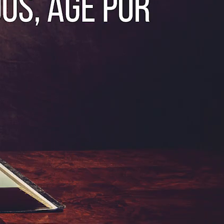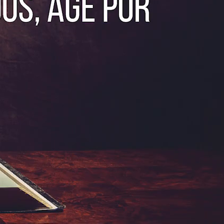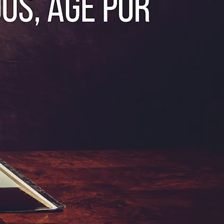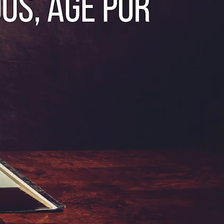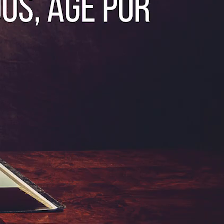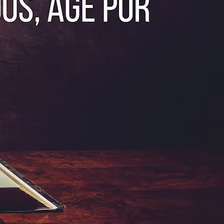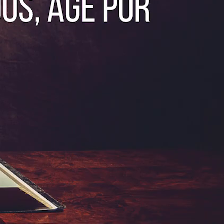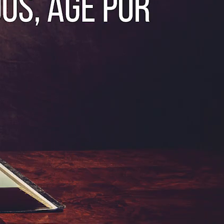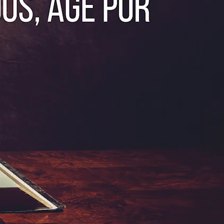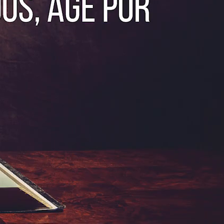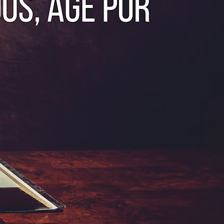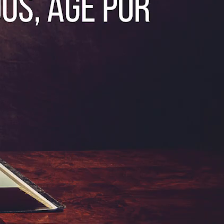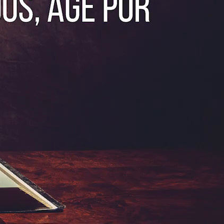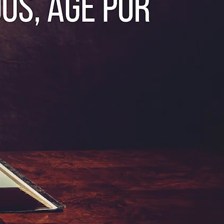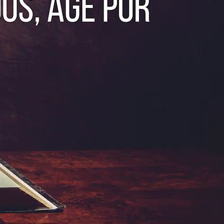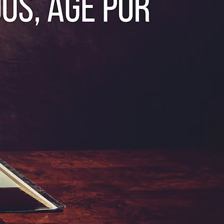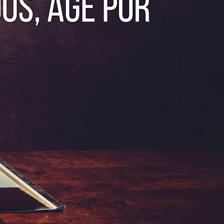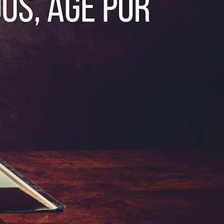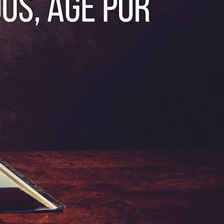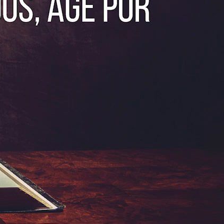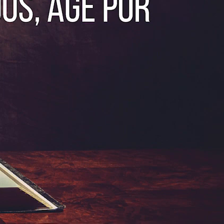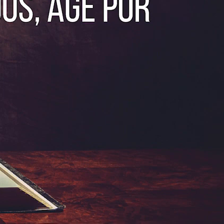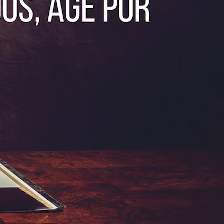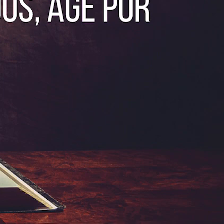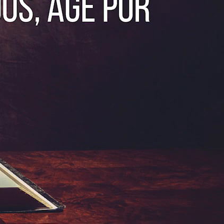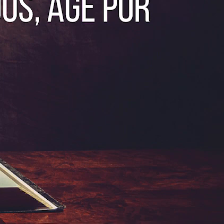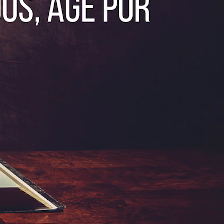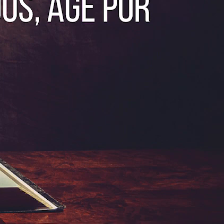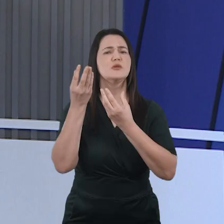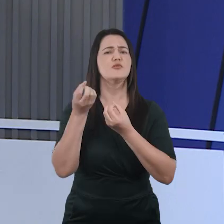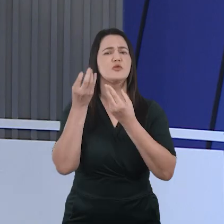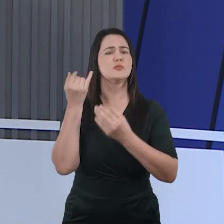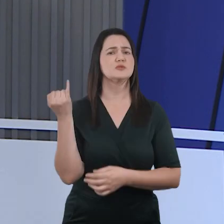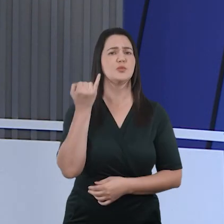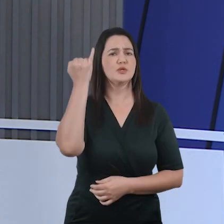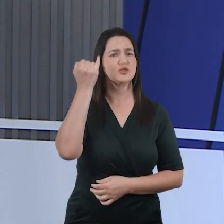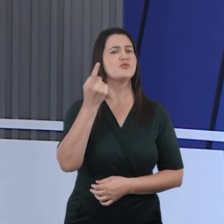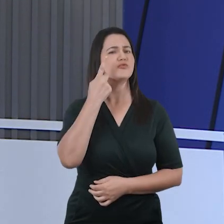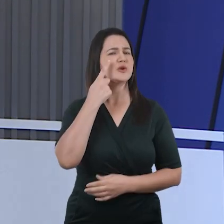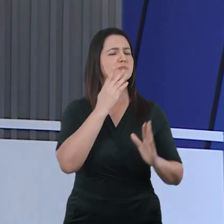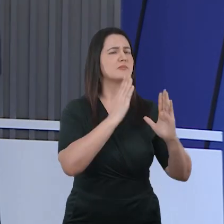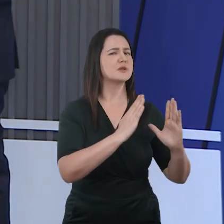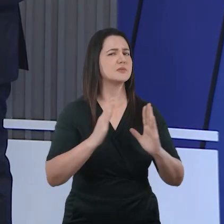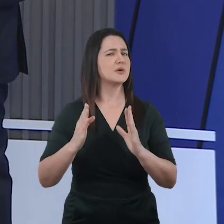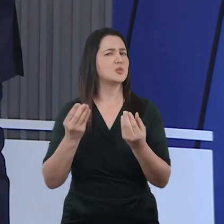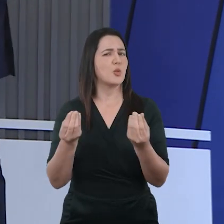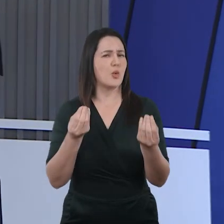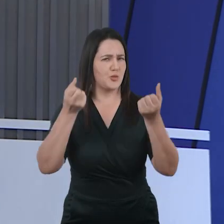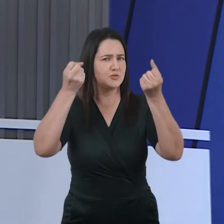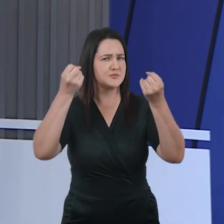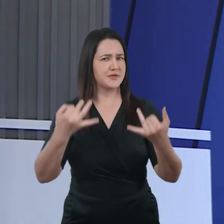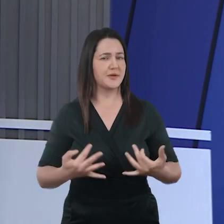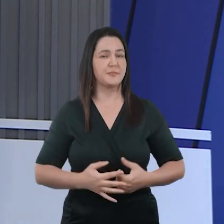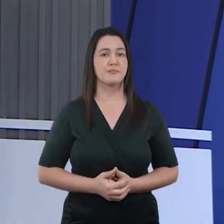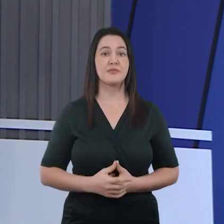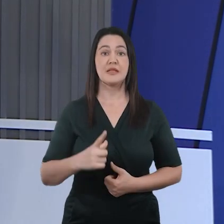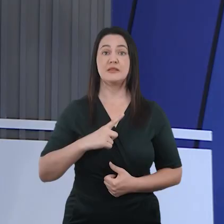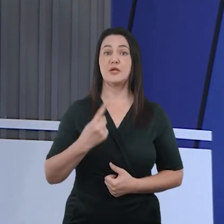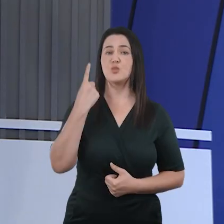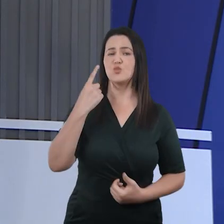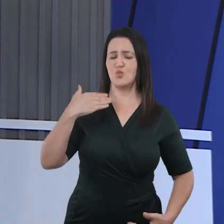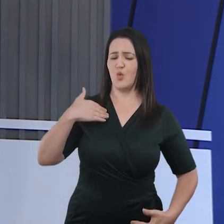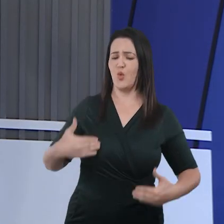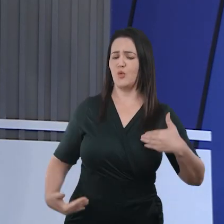todos. Há muitas informações aqui importantes. Vamos olhar passo a passo. Há somente